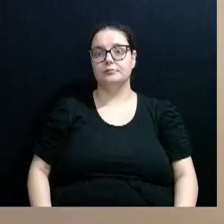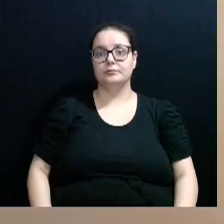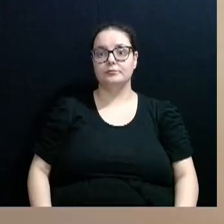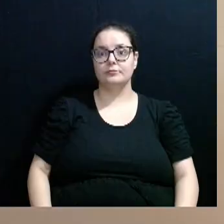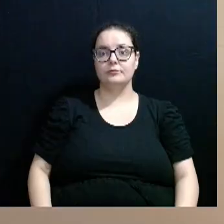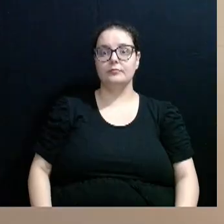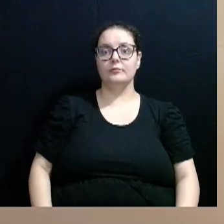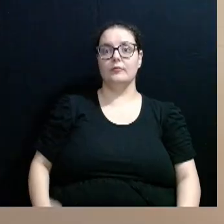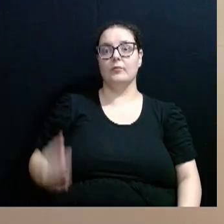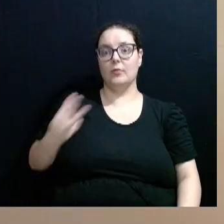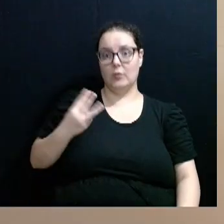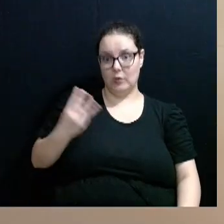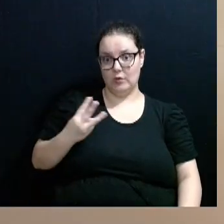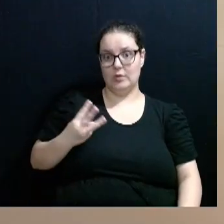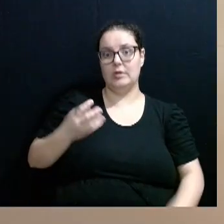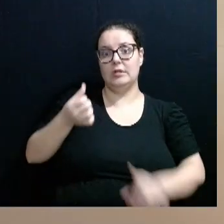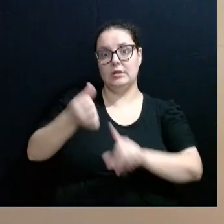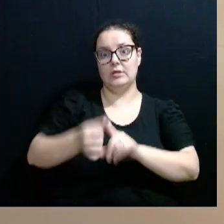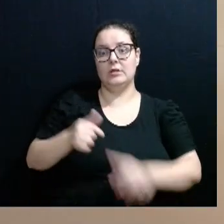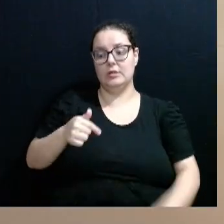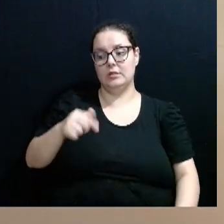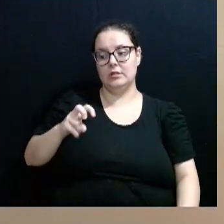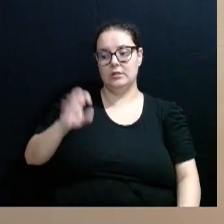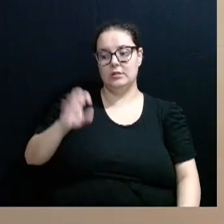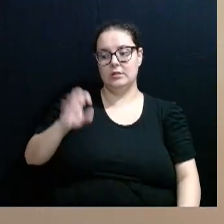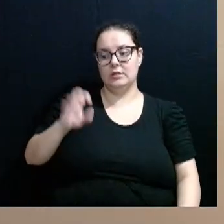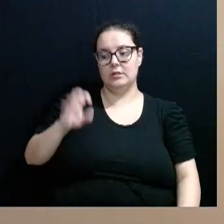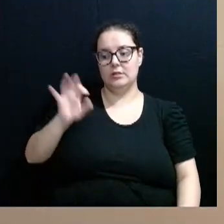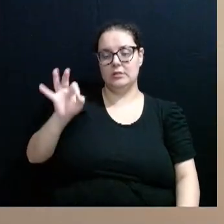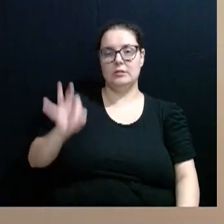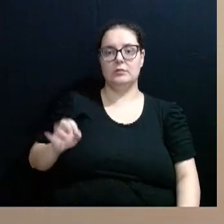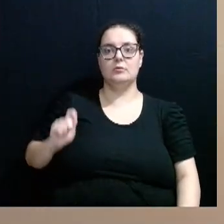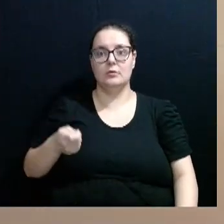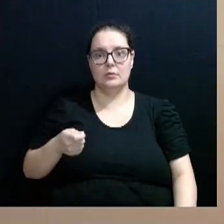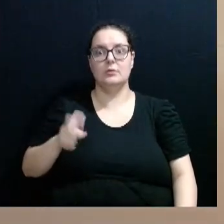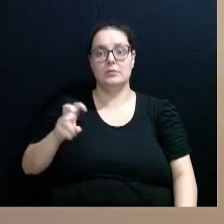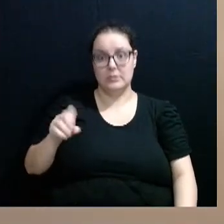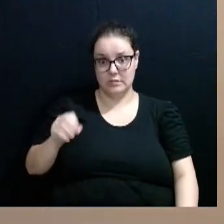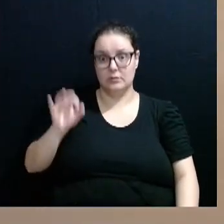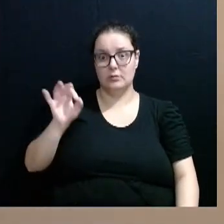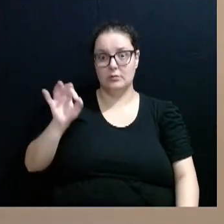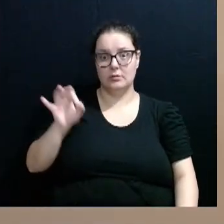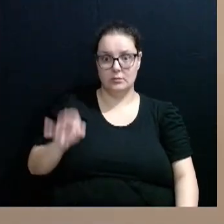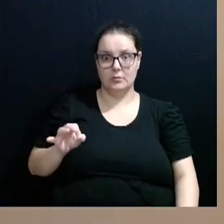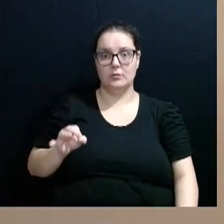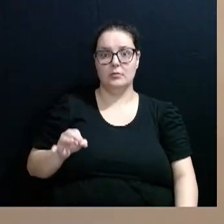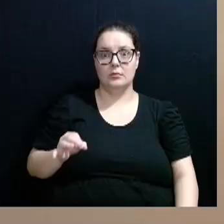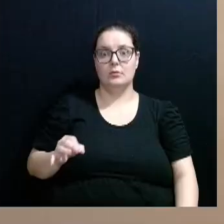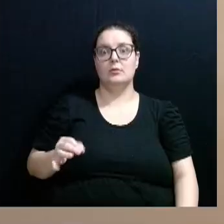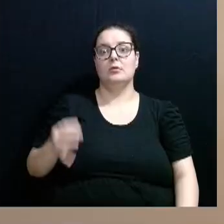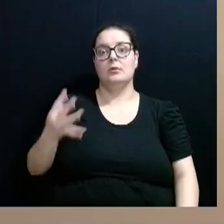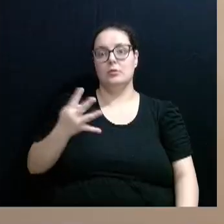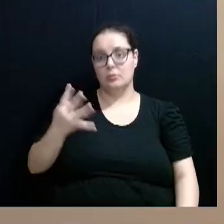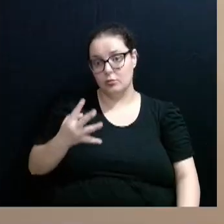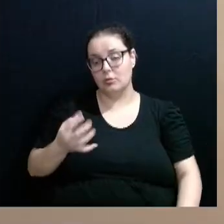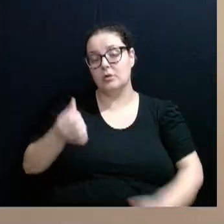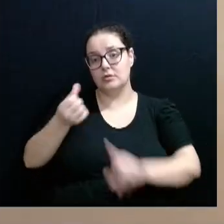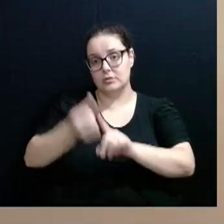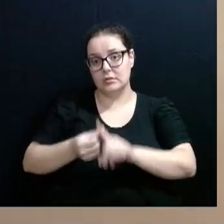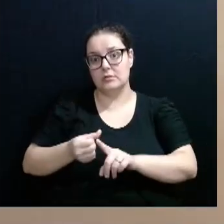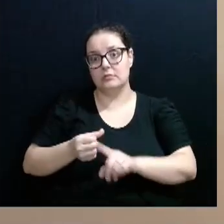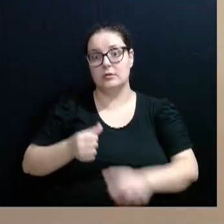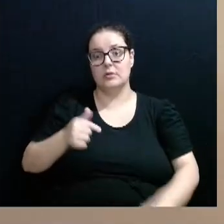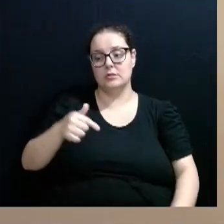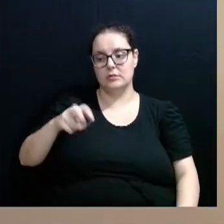meses, 75%. Ele vai pagar 50%. E nos quartos 6 meses, 75%. Então, durante